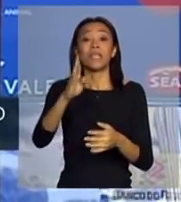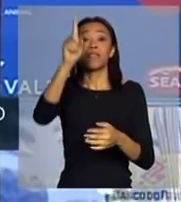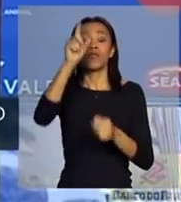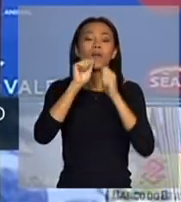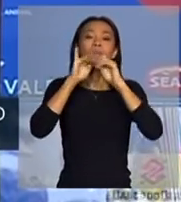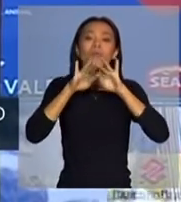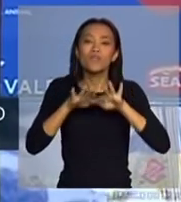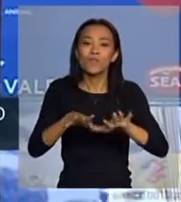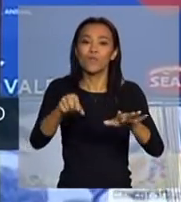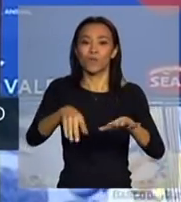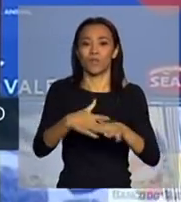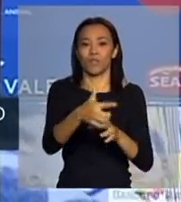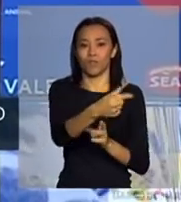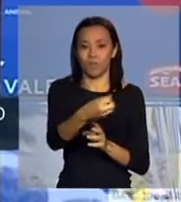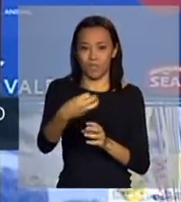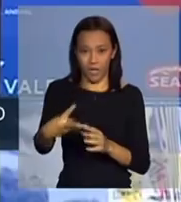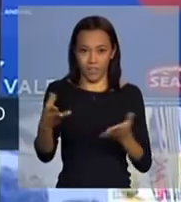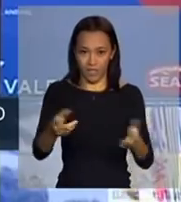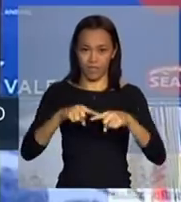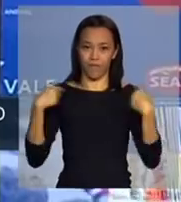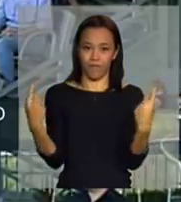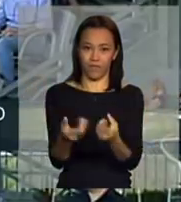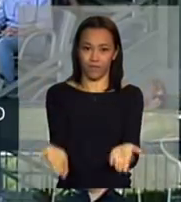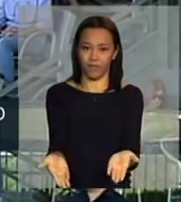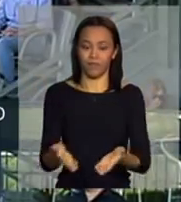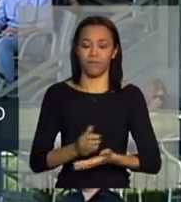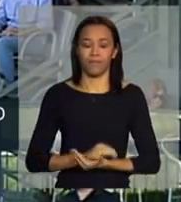a Exposebu 2013. Muito obrigado.